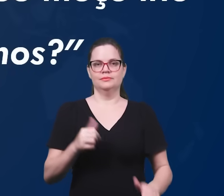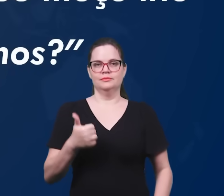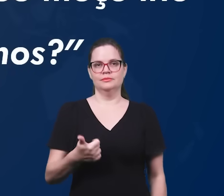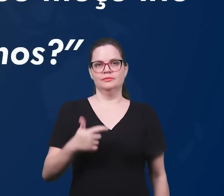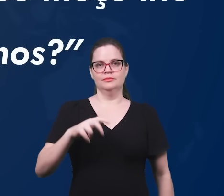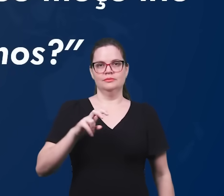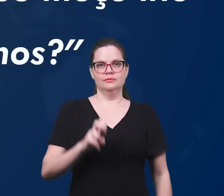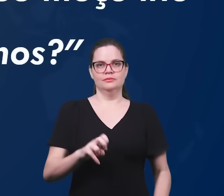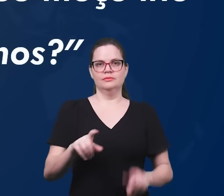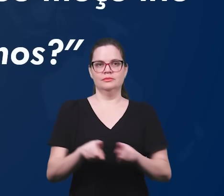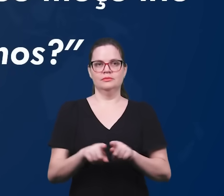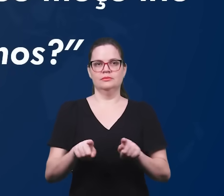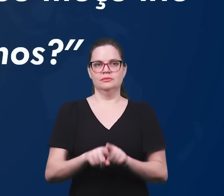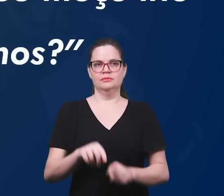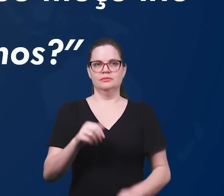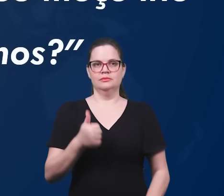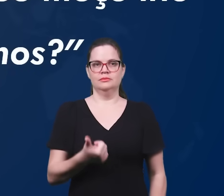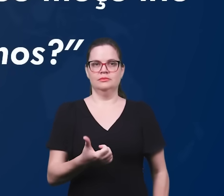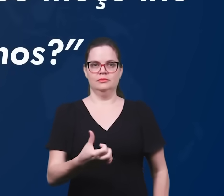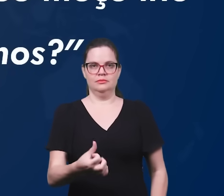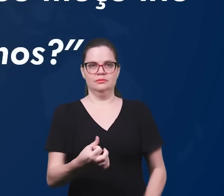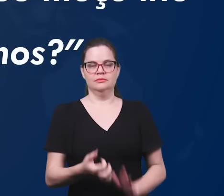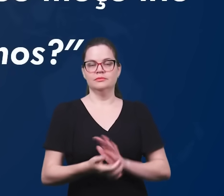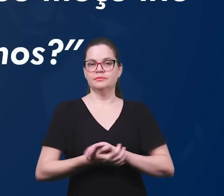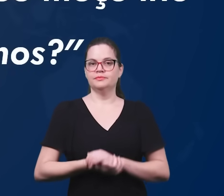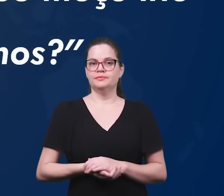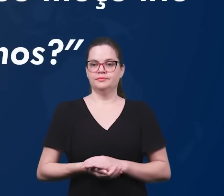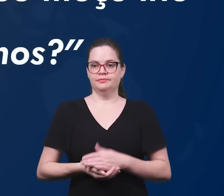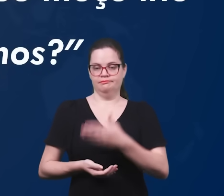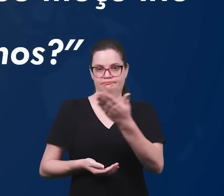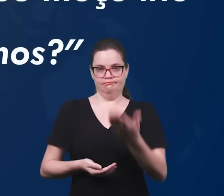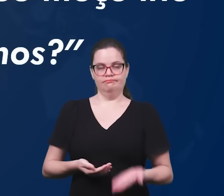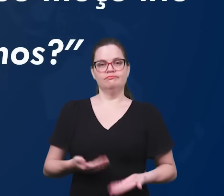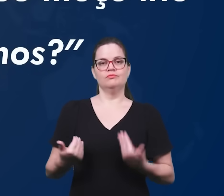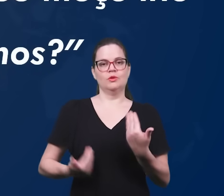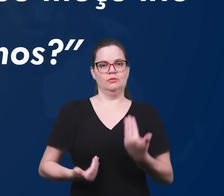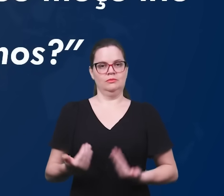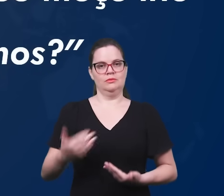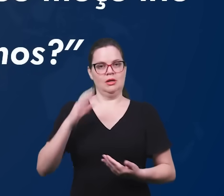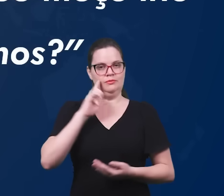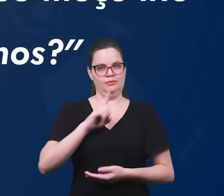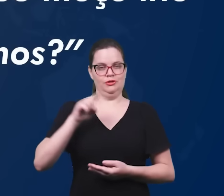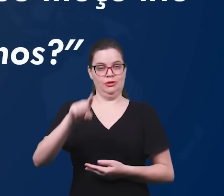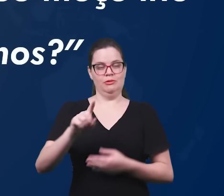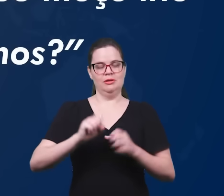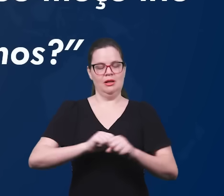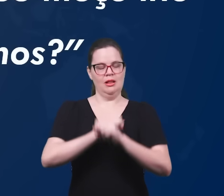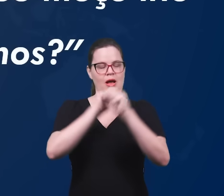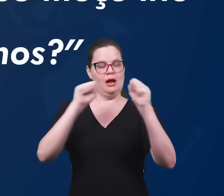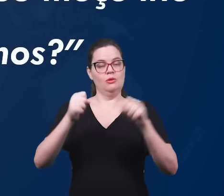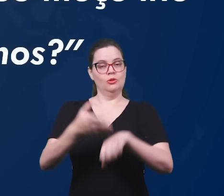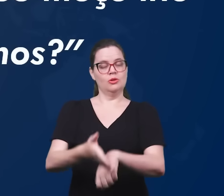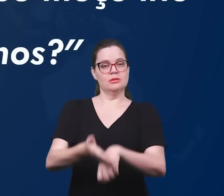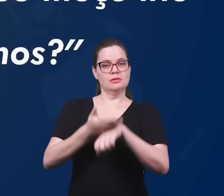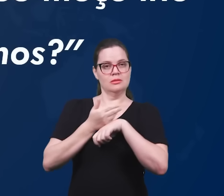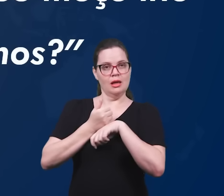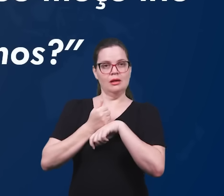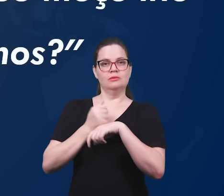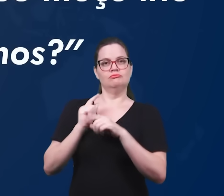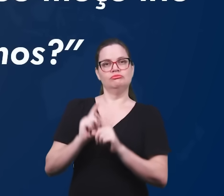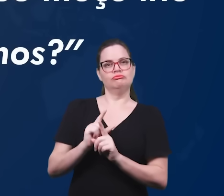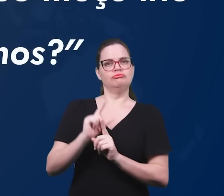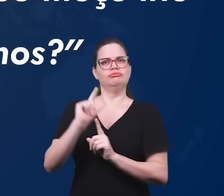versículo 15 e 16, que diz assim: E o moço do homem de Deus se levantou muito cedo e